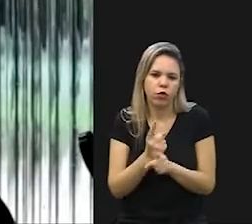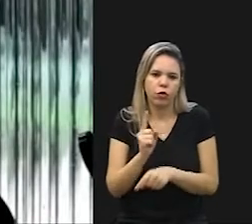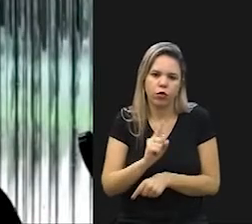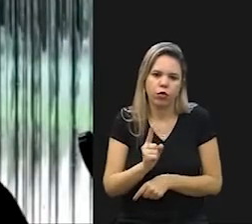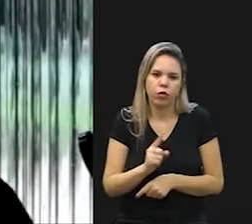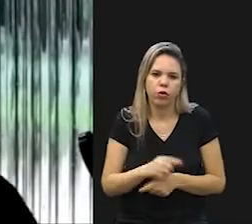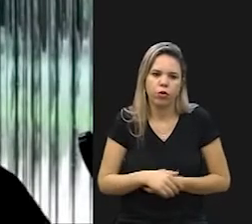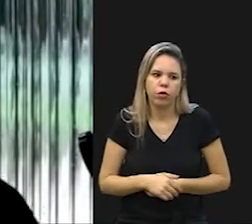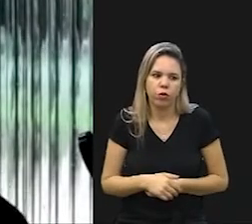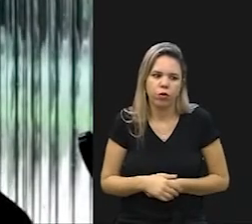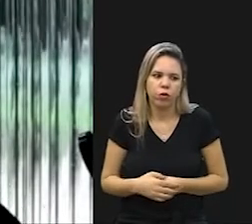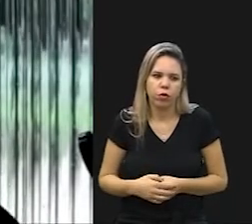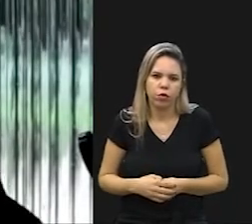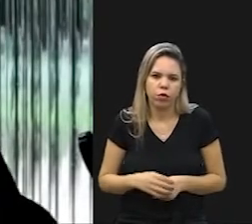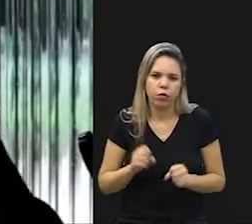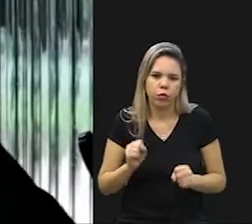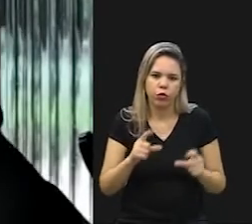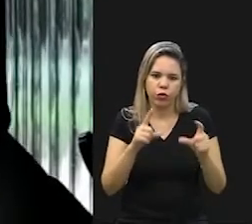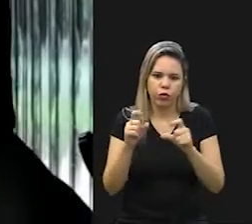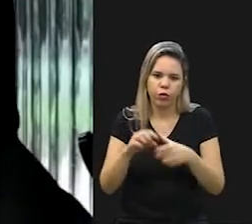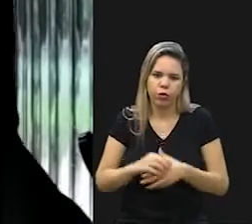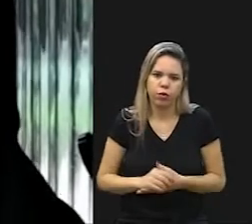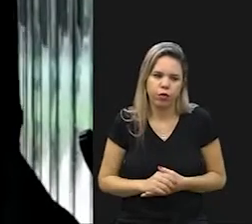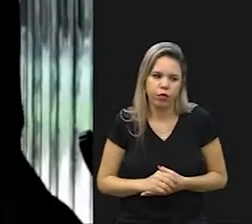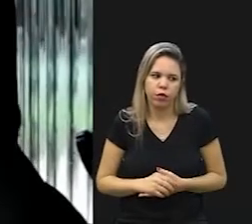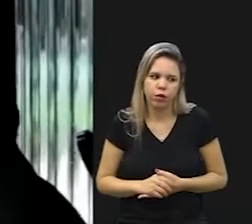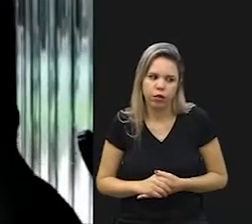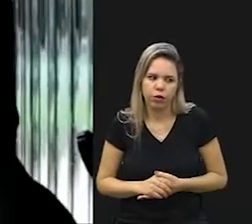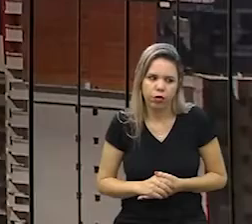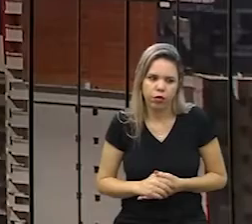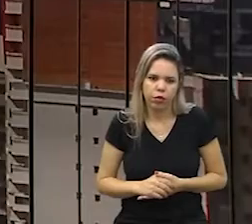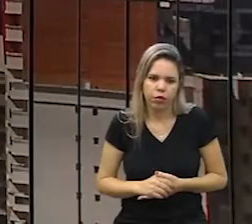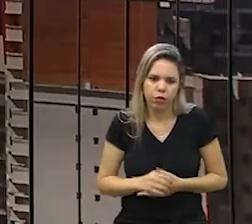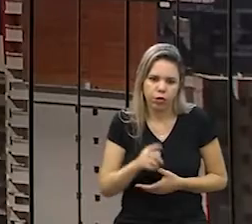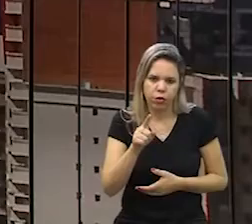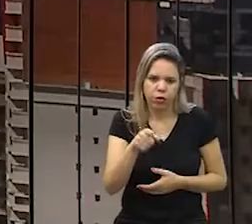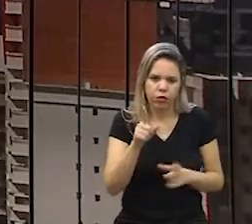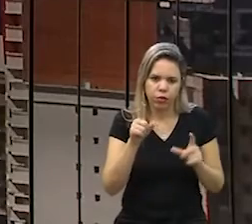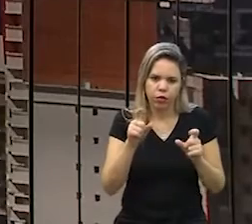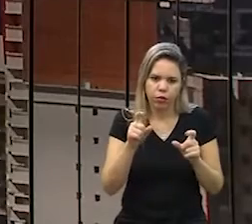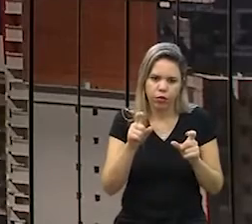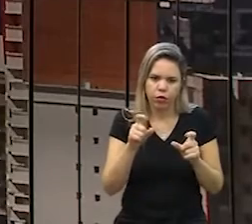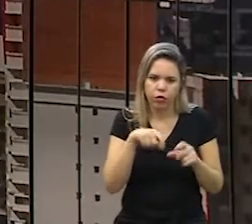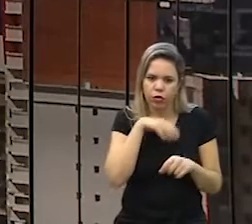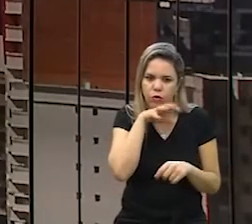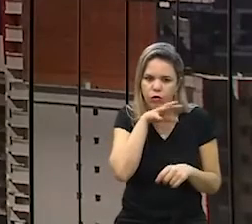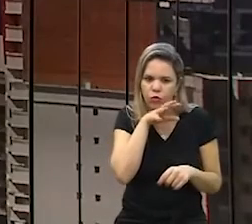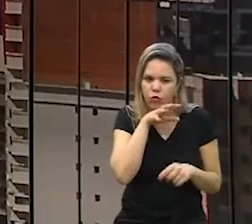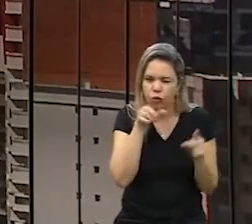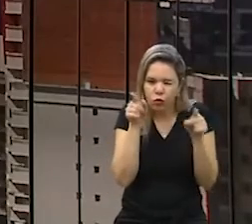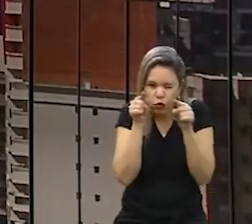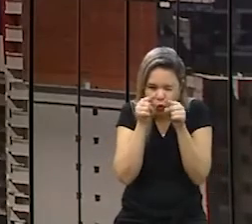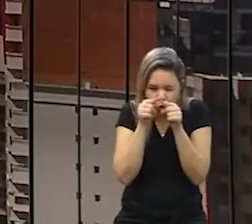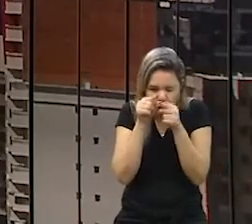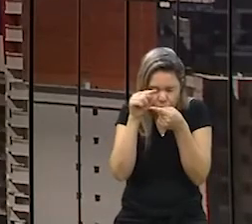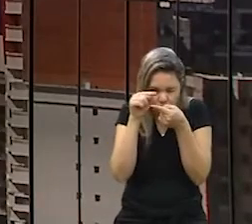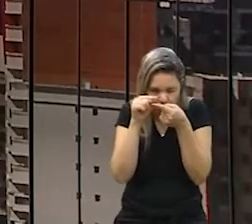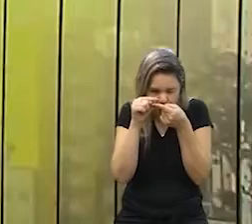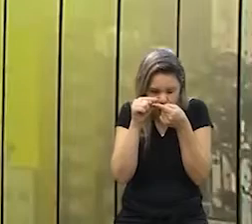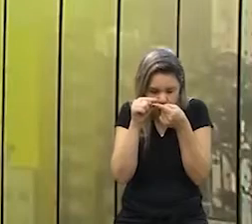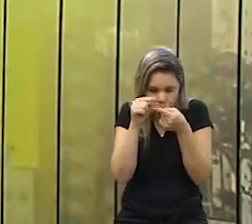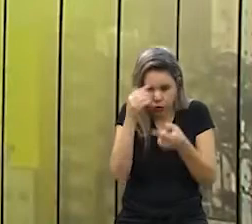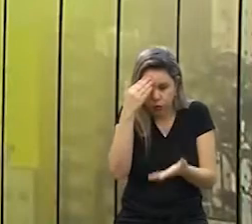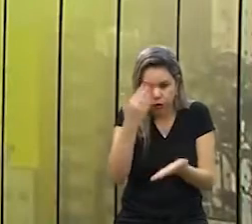encontrá-la e poderia ou não fotografá-la. E você fotografa animais minúsculos também, né, Vitor? O